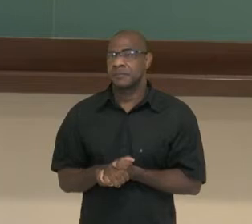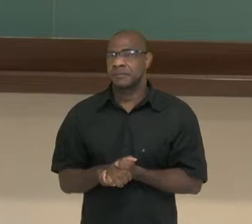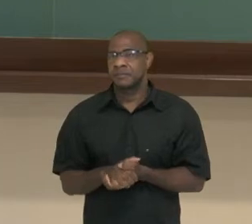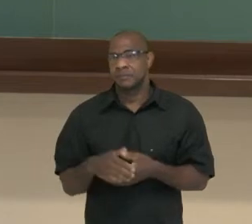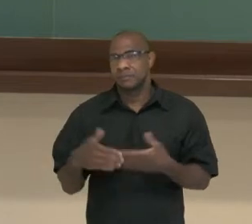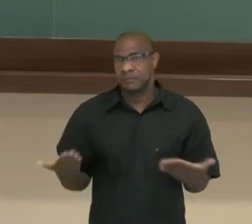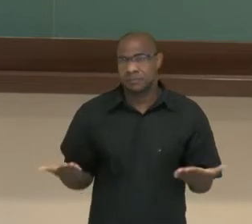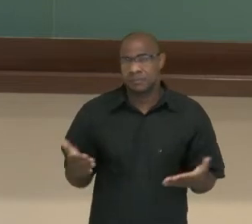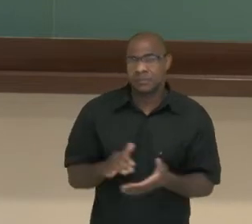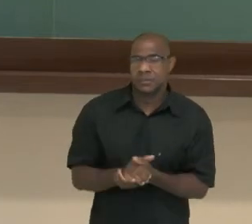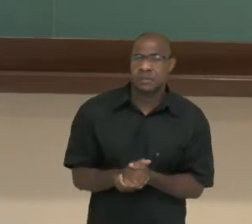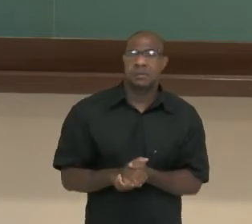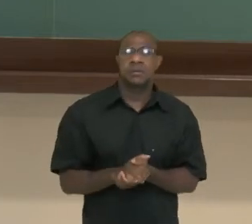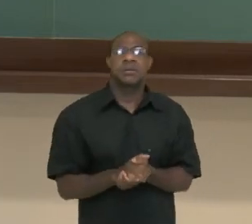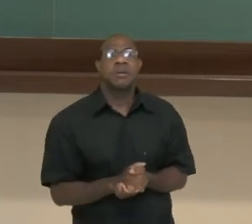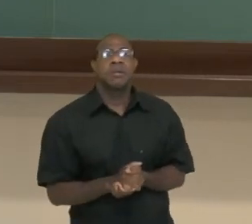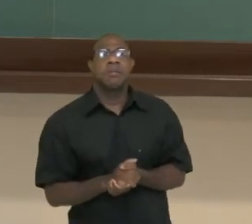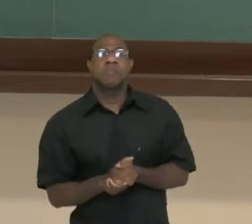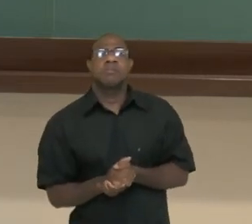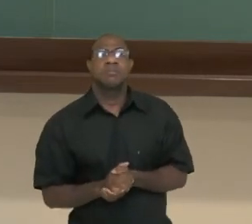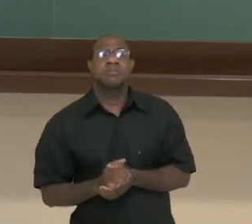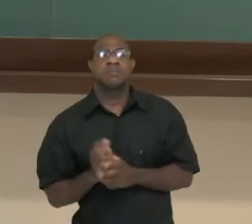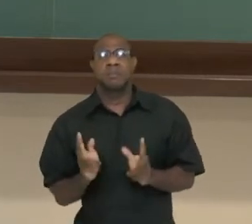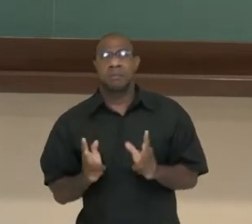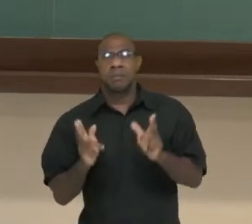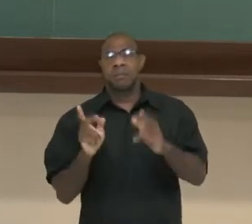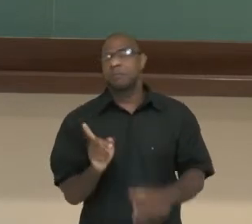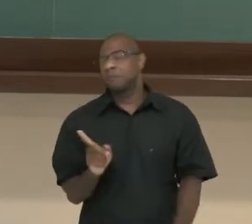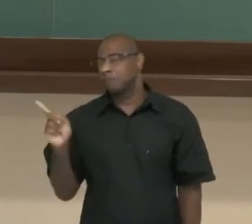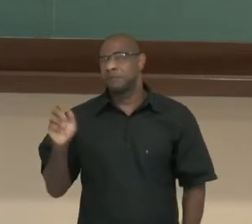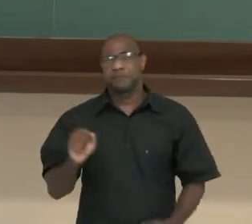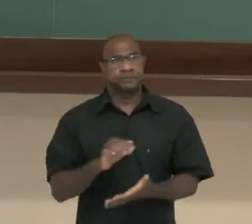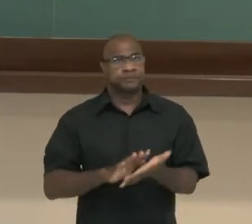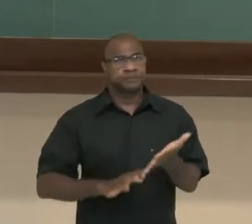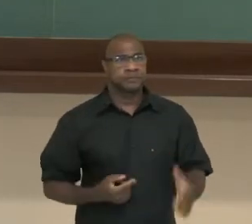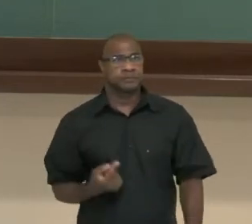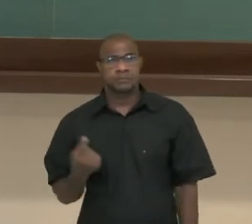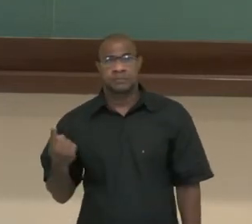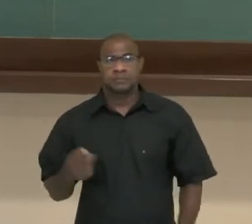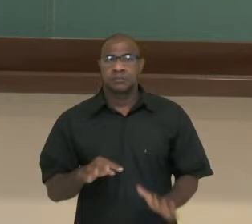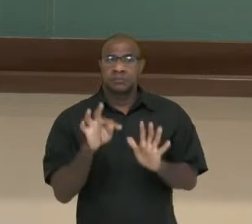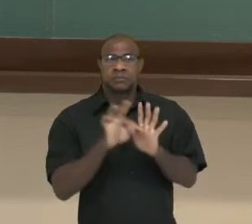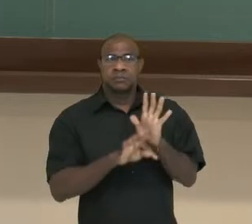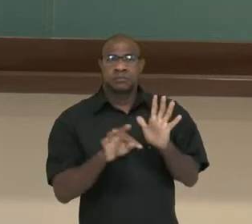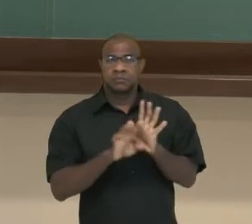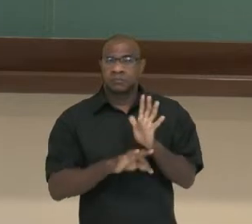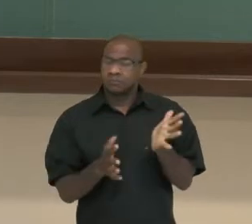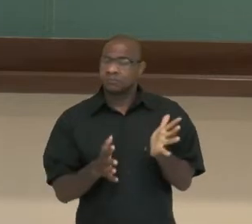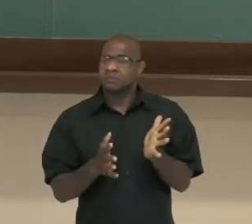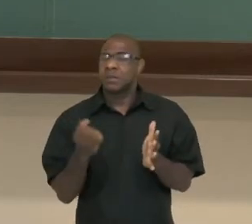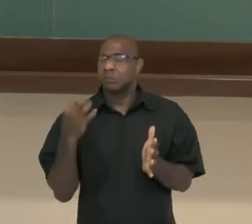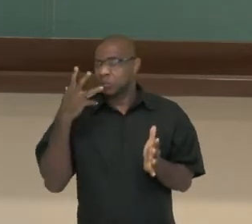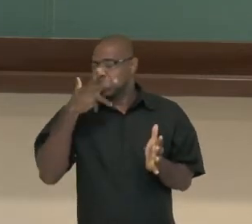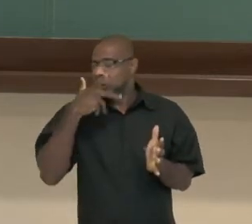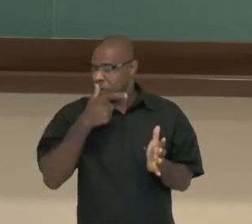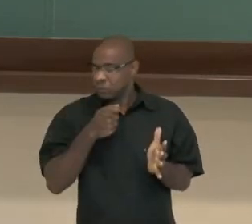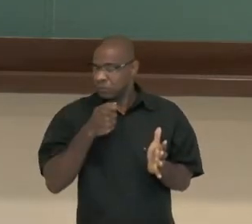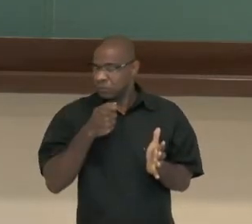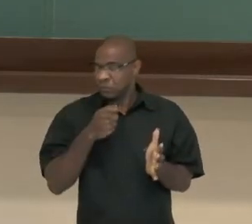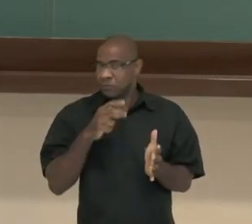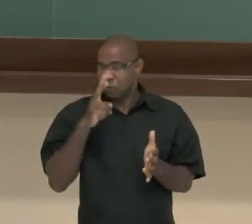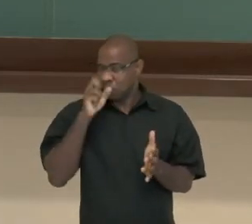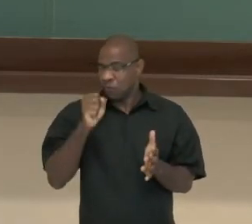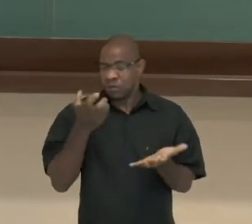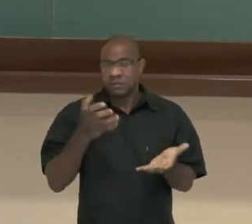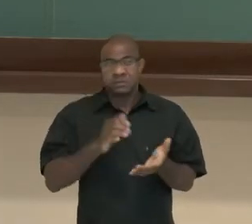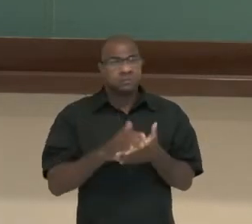Então, considere esse recorte, agora aqui na atividade 1, né? Viu que o texto é denso, bonito. E veja aqui,